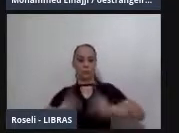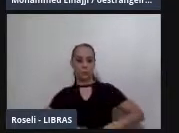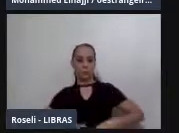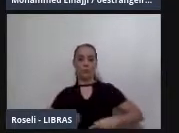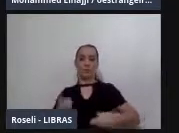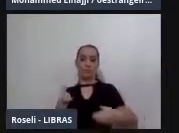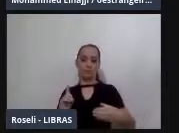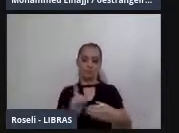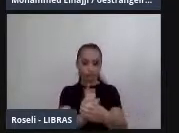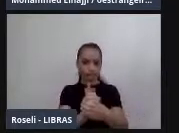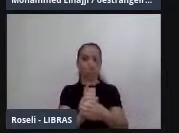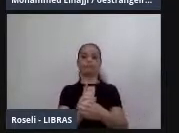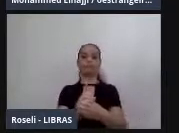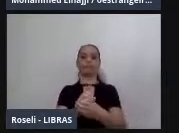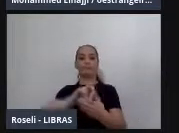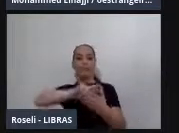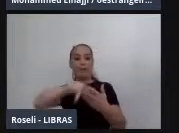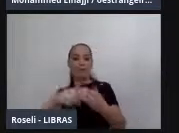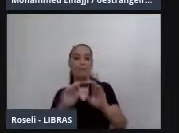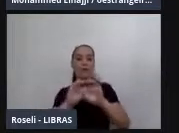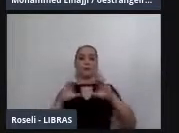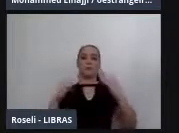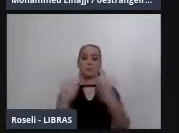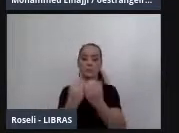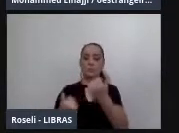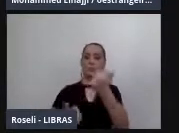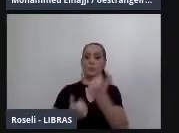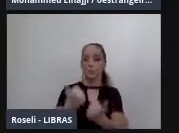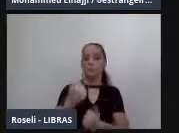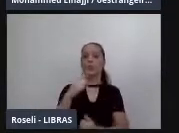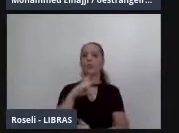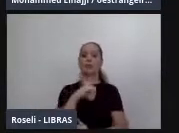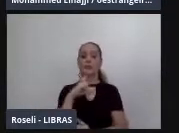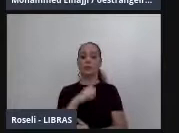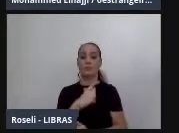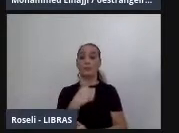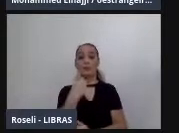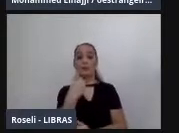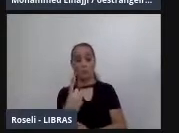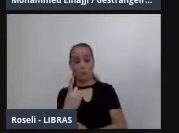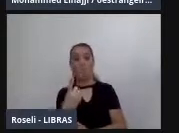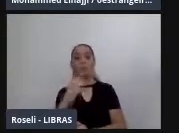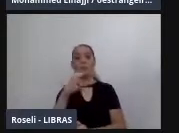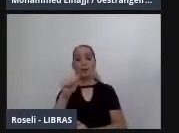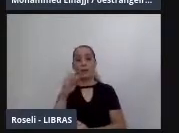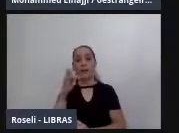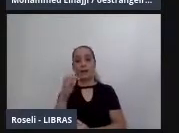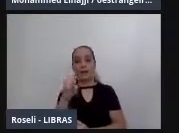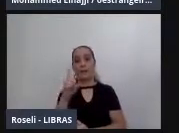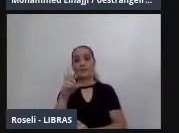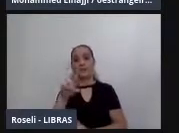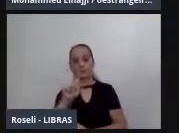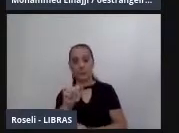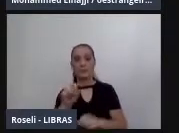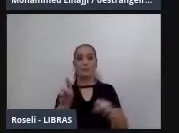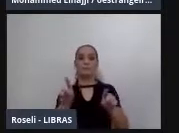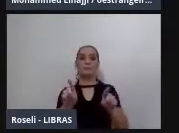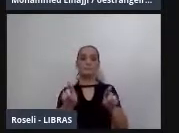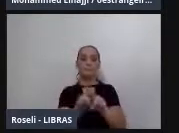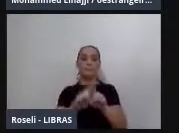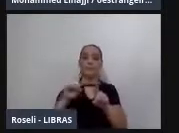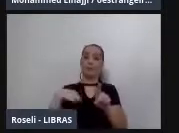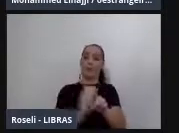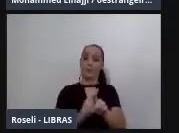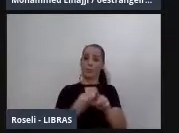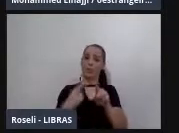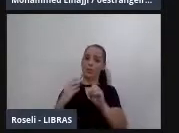Executiva tem várias comissões assessoras, uma delas é a Cátedra Sérgio Vieira de Mello, e nós montamos uma